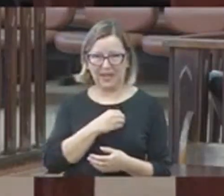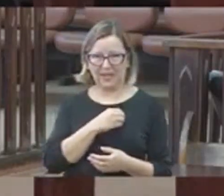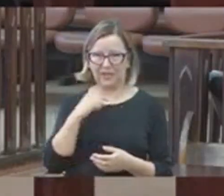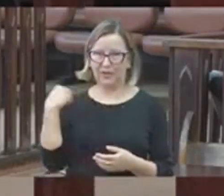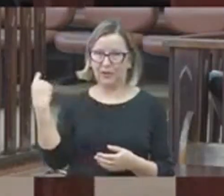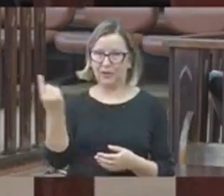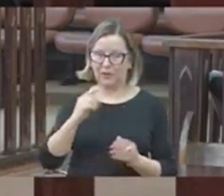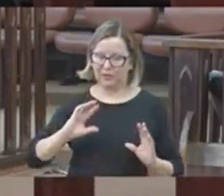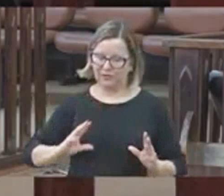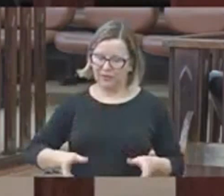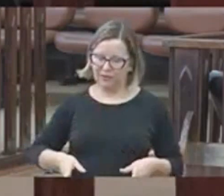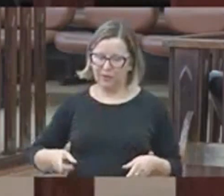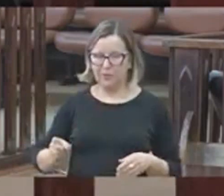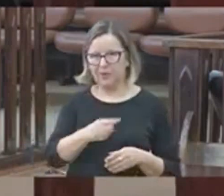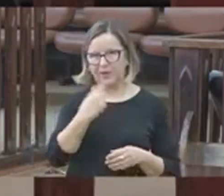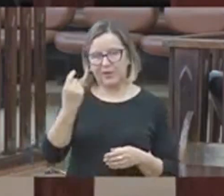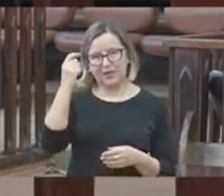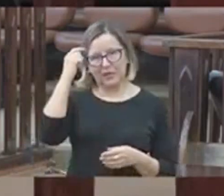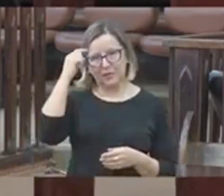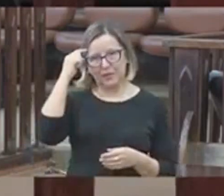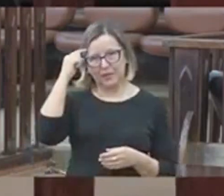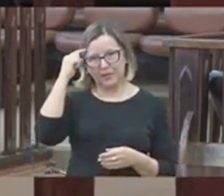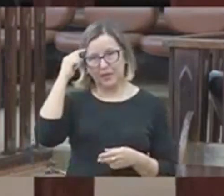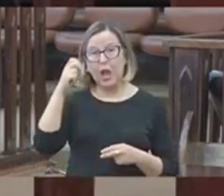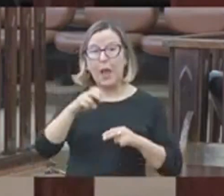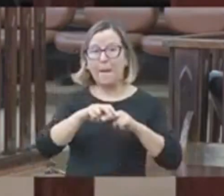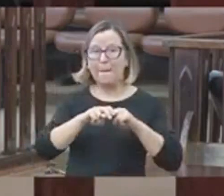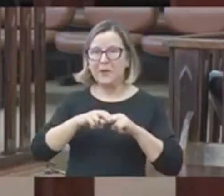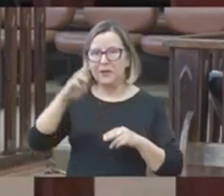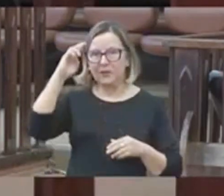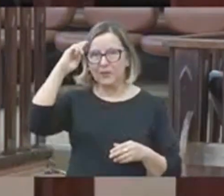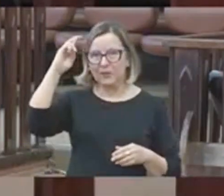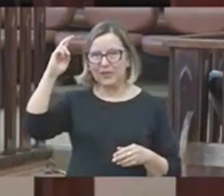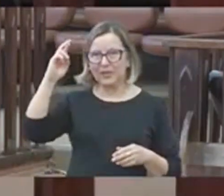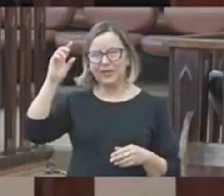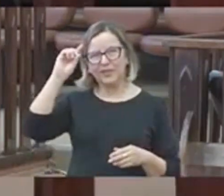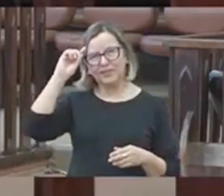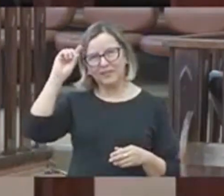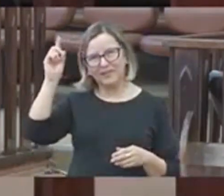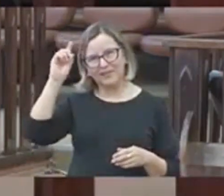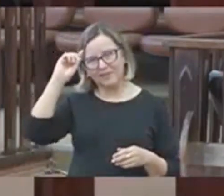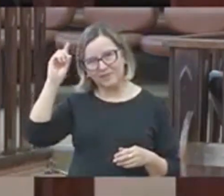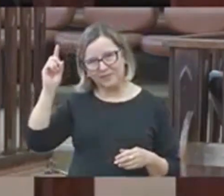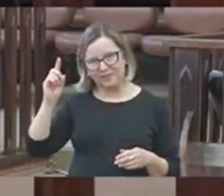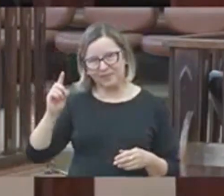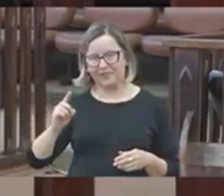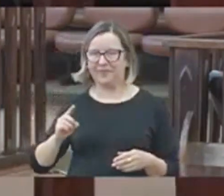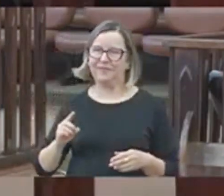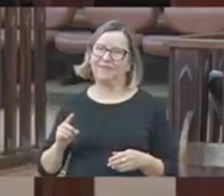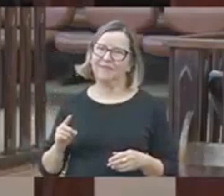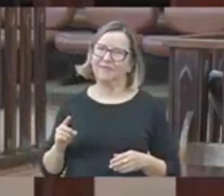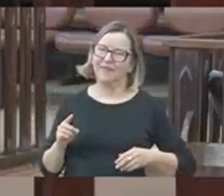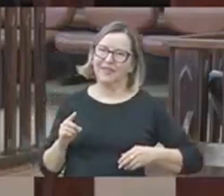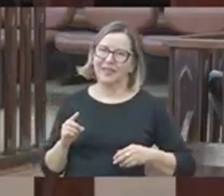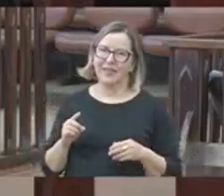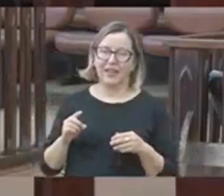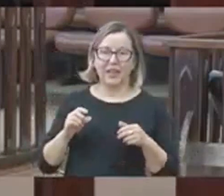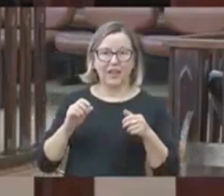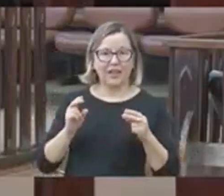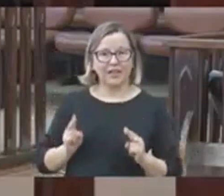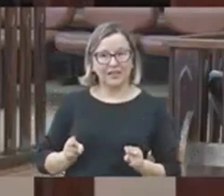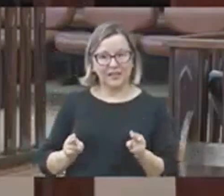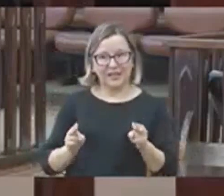nos salvando continuamente, como nós já conhecemos pela palavra exposta nesta